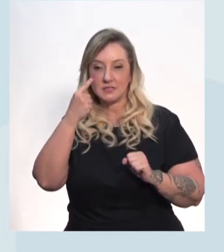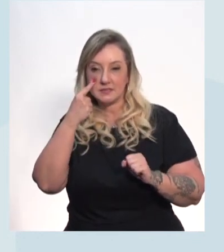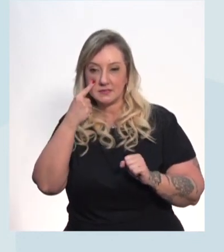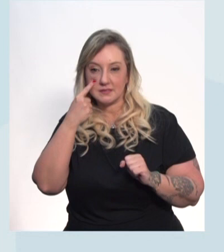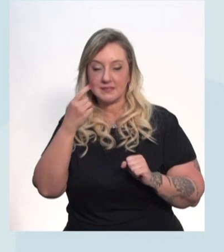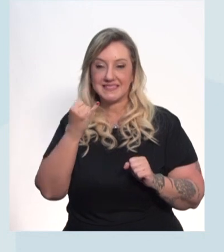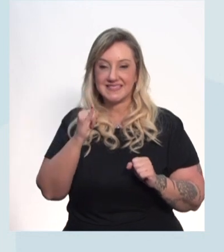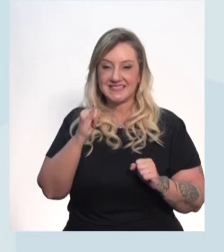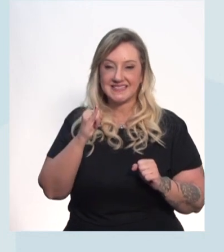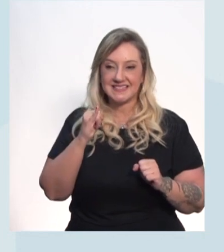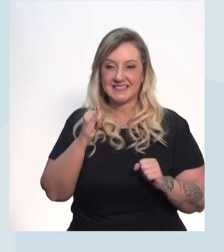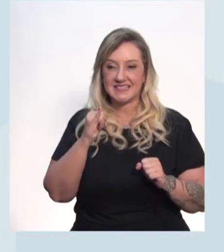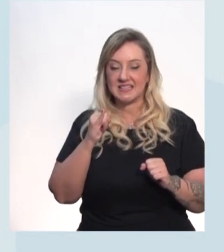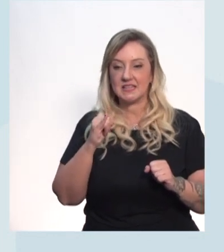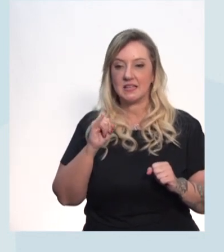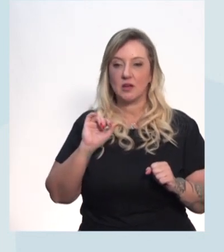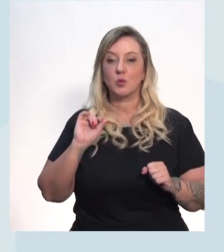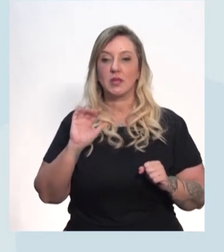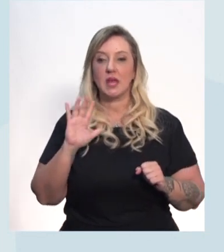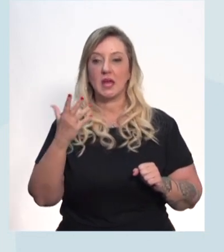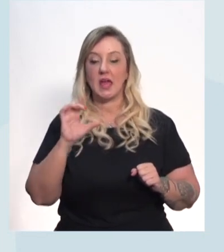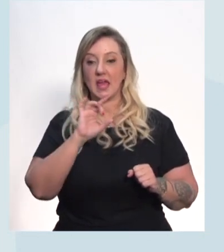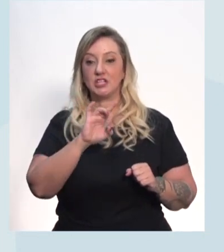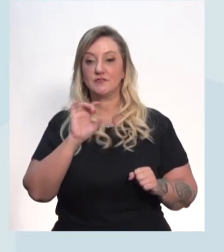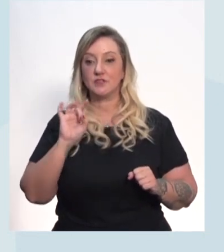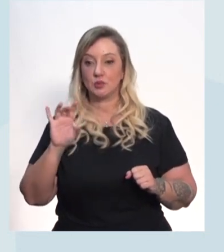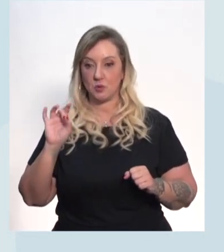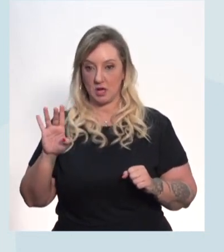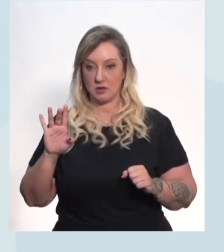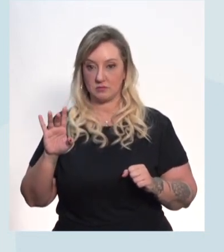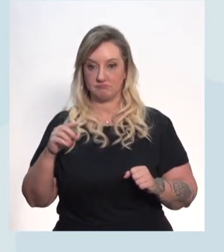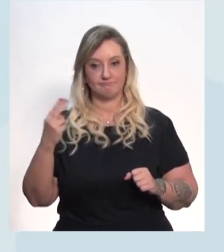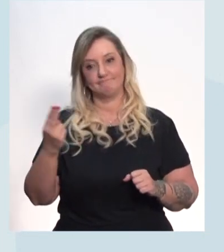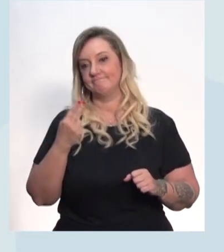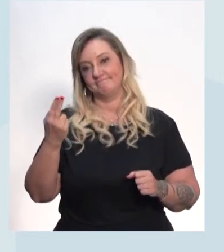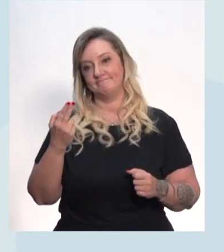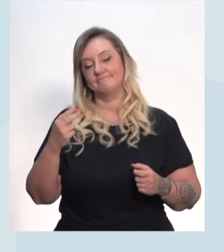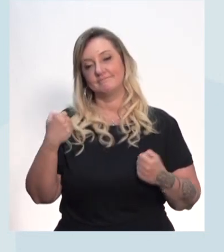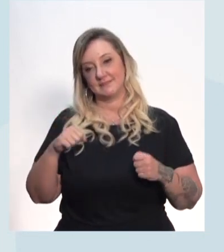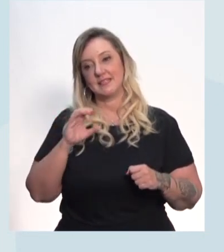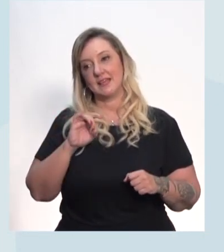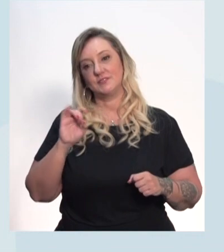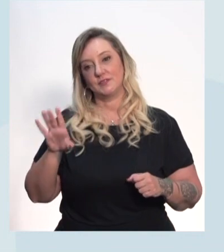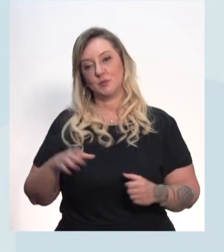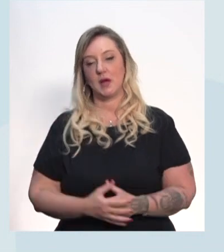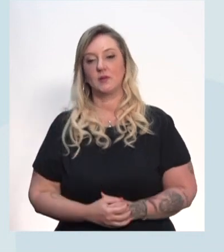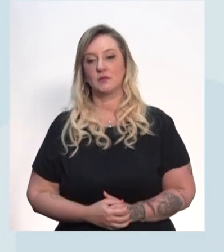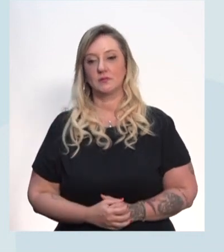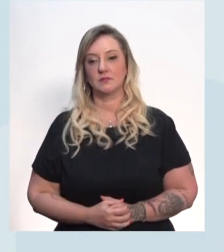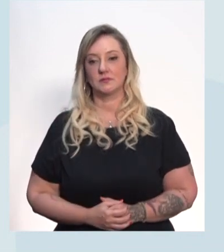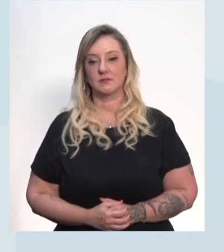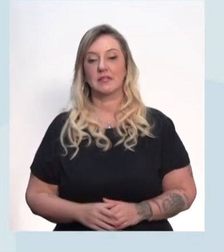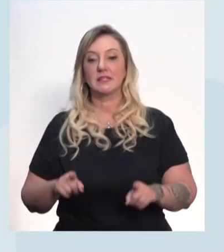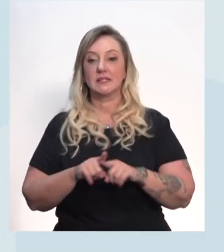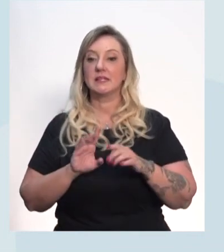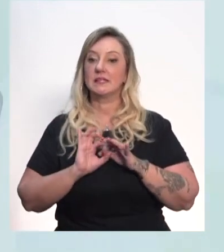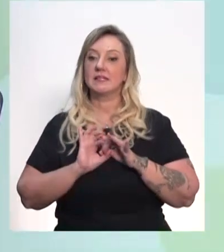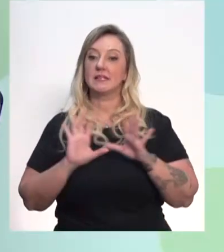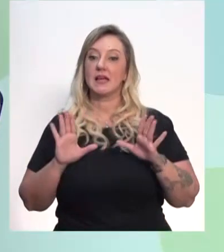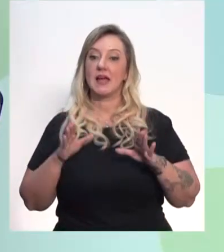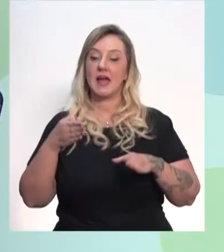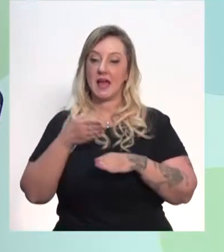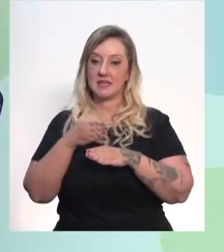todo o ruído da casa todo mundo escuta e acaba interferindo na apresentação de quem está falando, né? Sim, e é uma questão